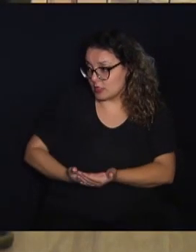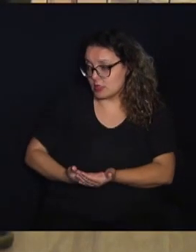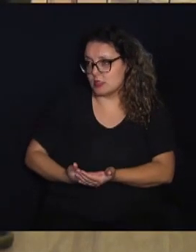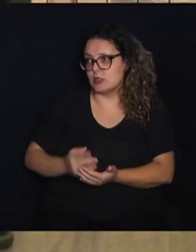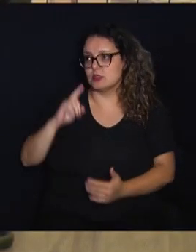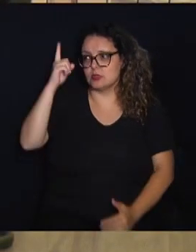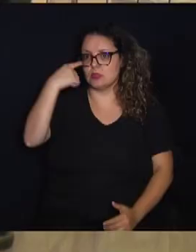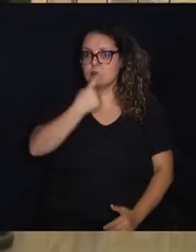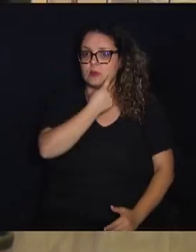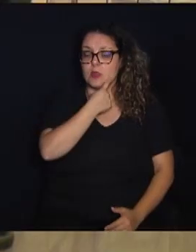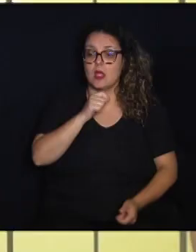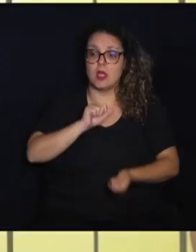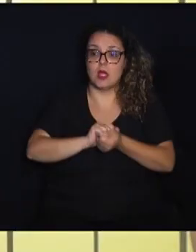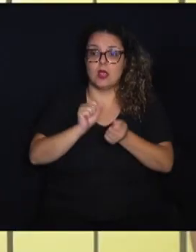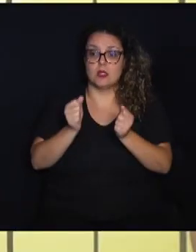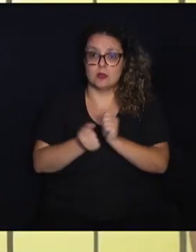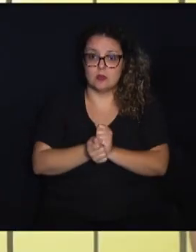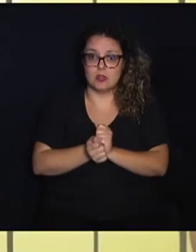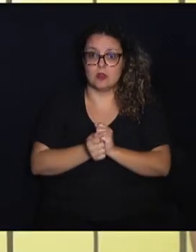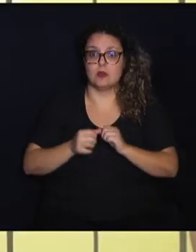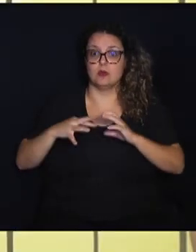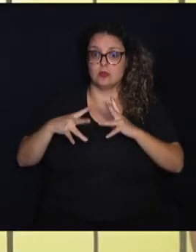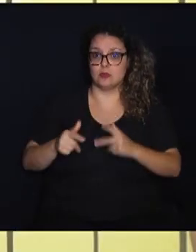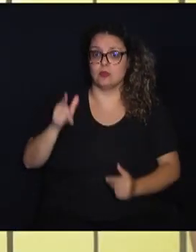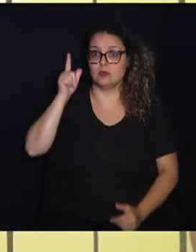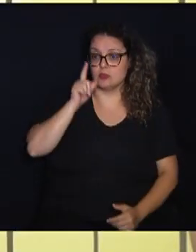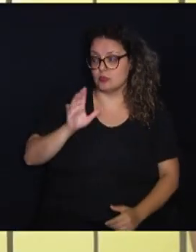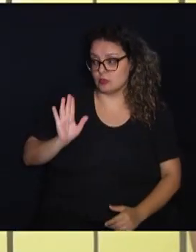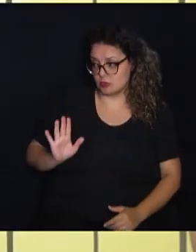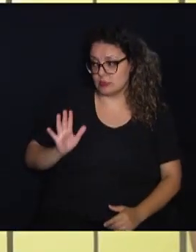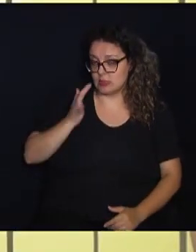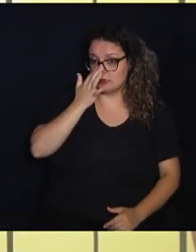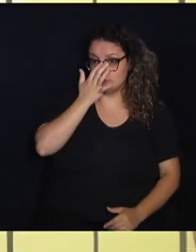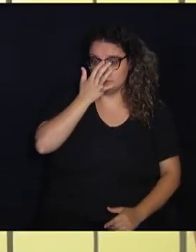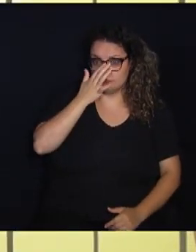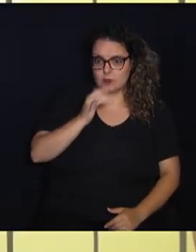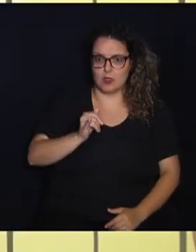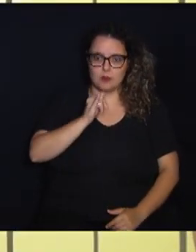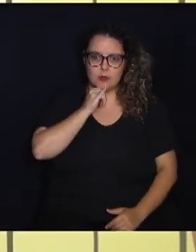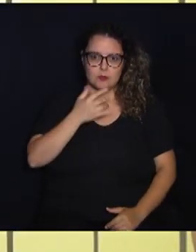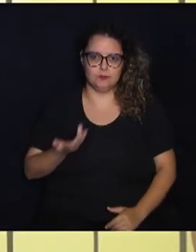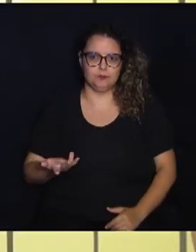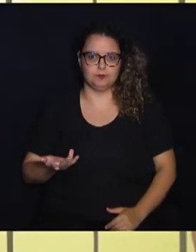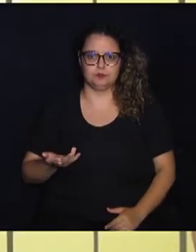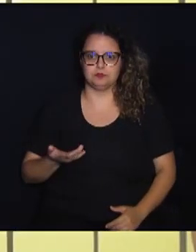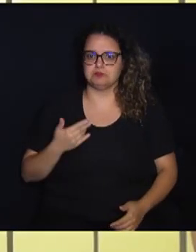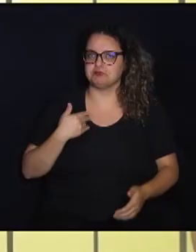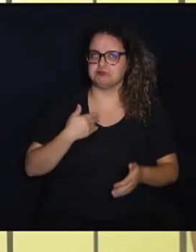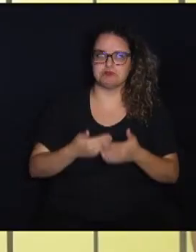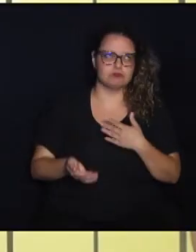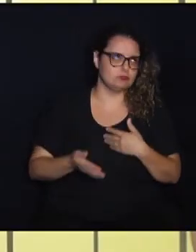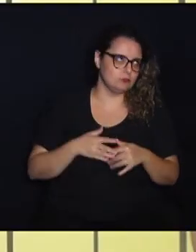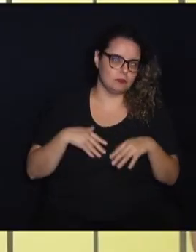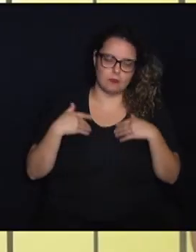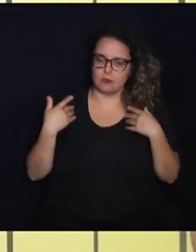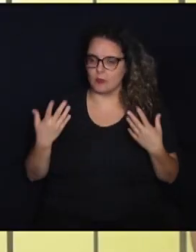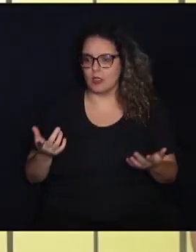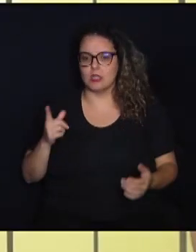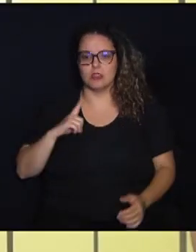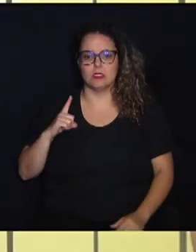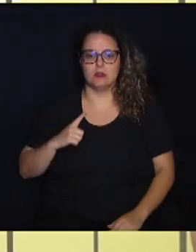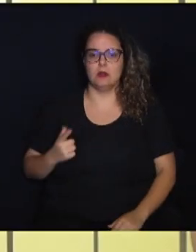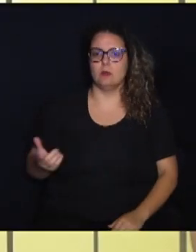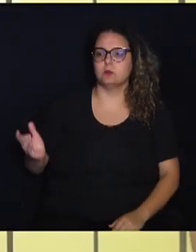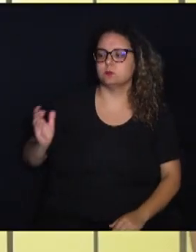você ajustar aquilo que você consegue. Então, assim, indiferente de quem tem condição e quem não